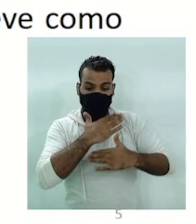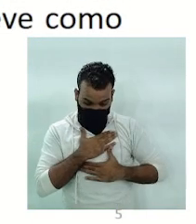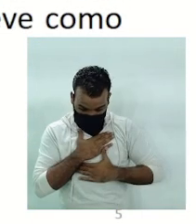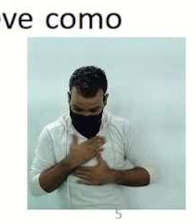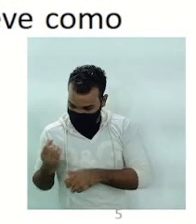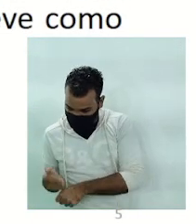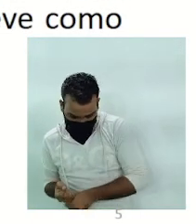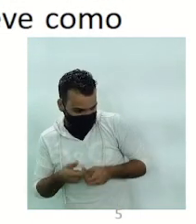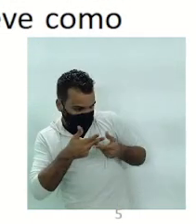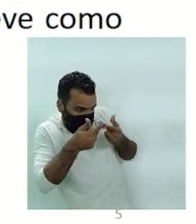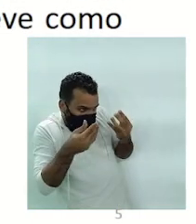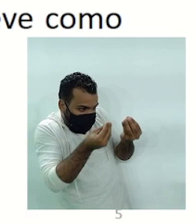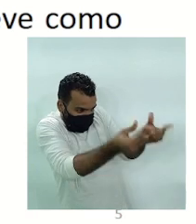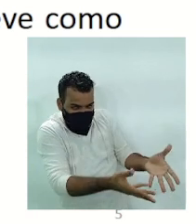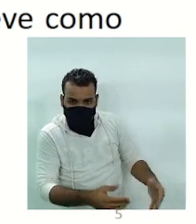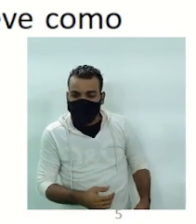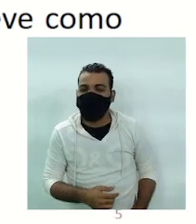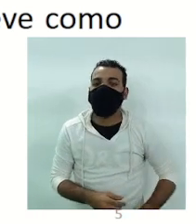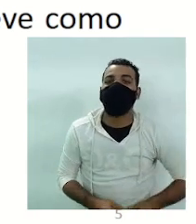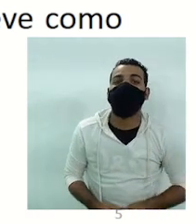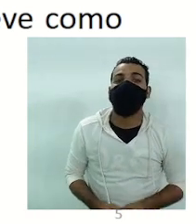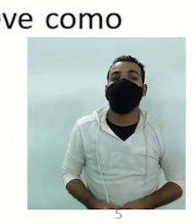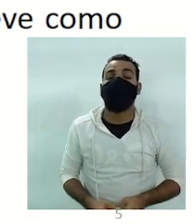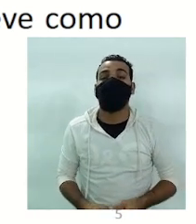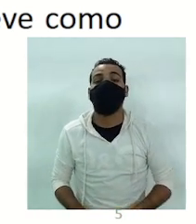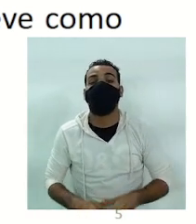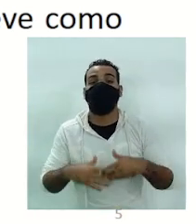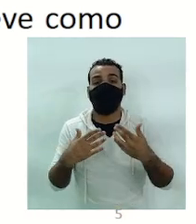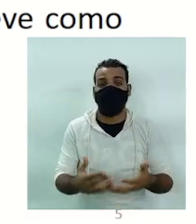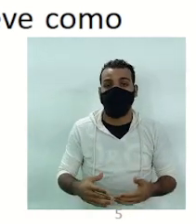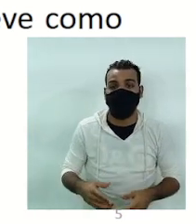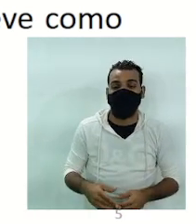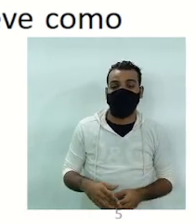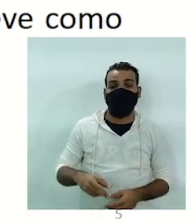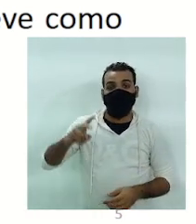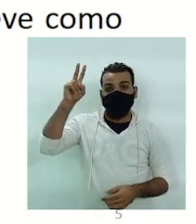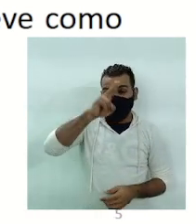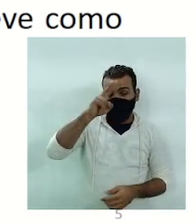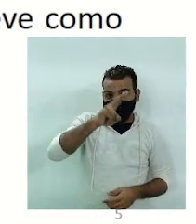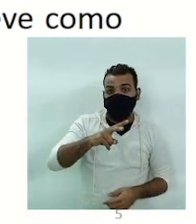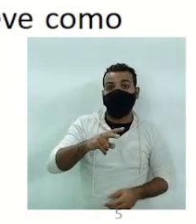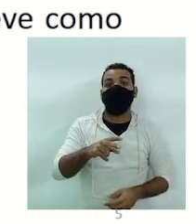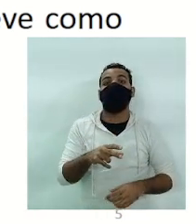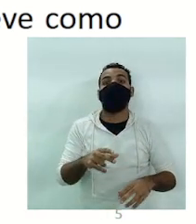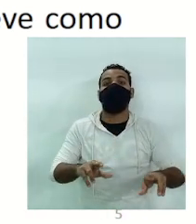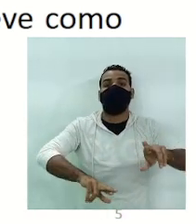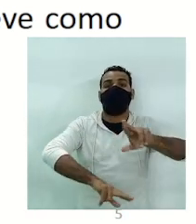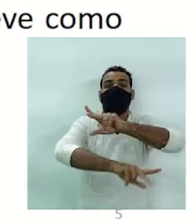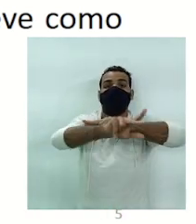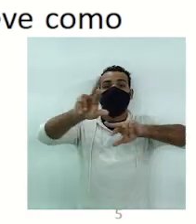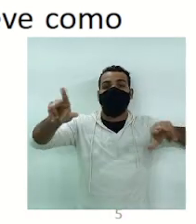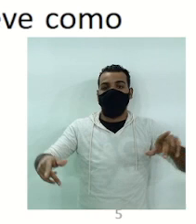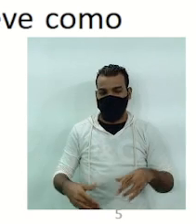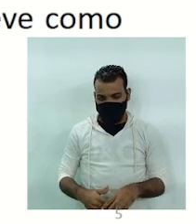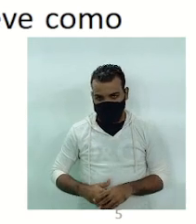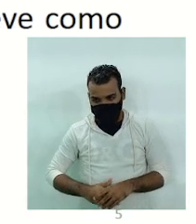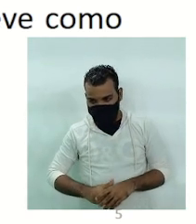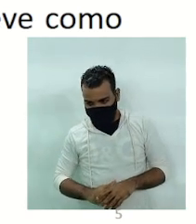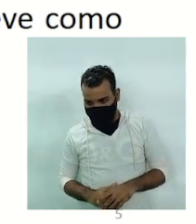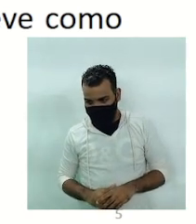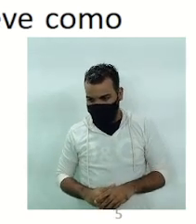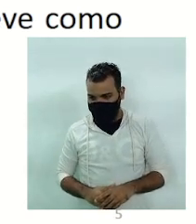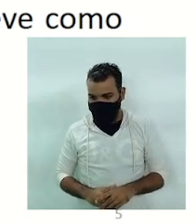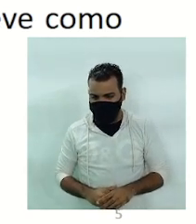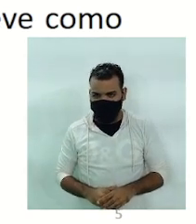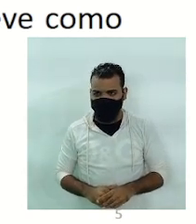povos originários da América tiveram suas histórias marcadas por diferentes formas com